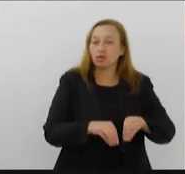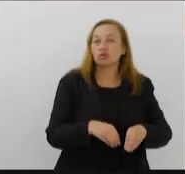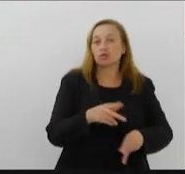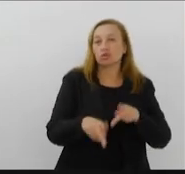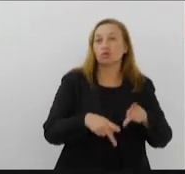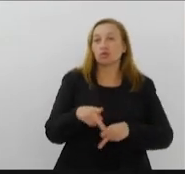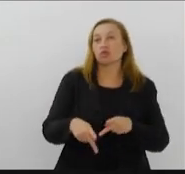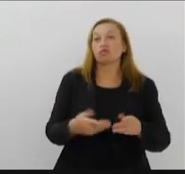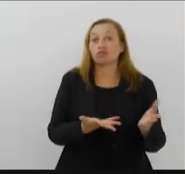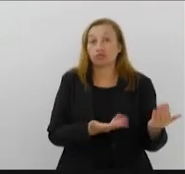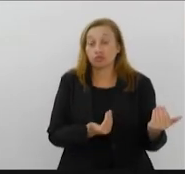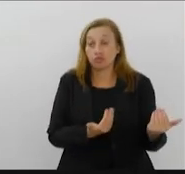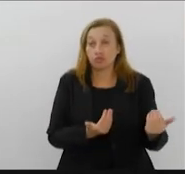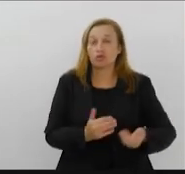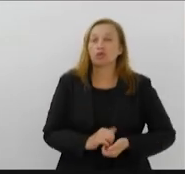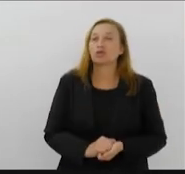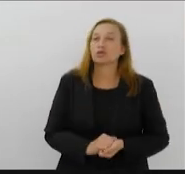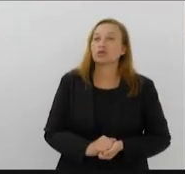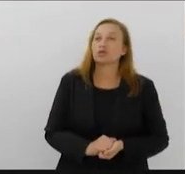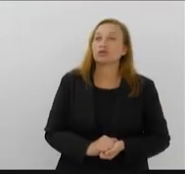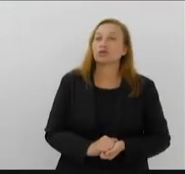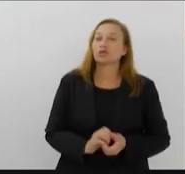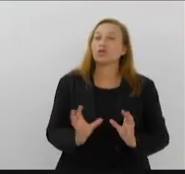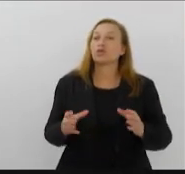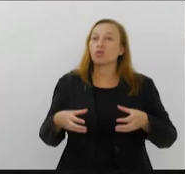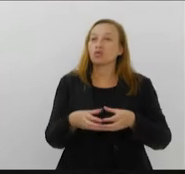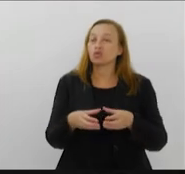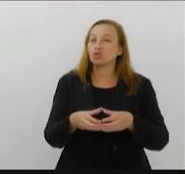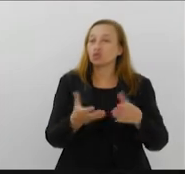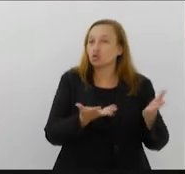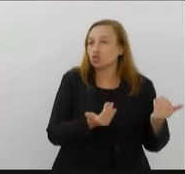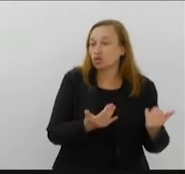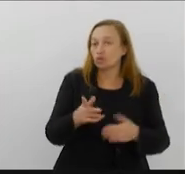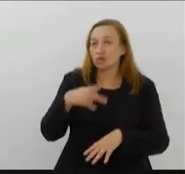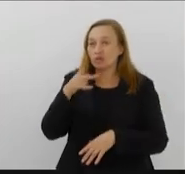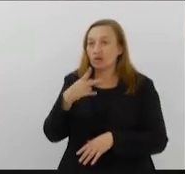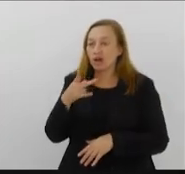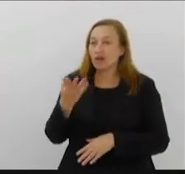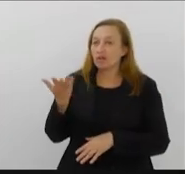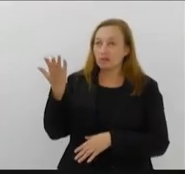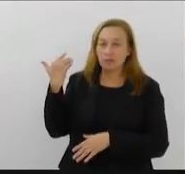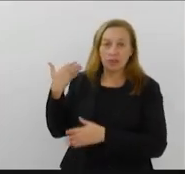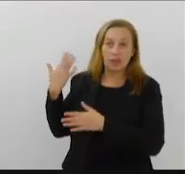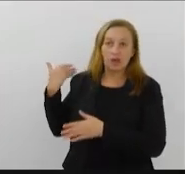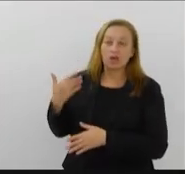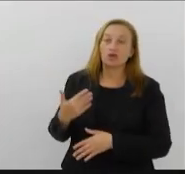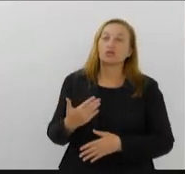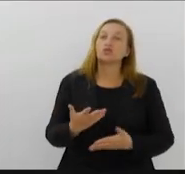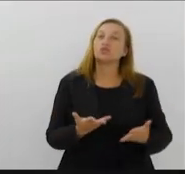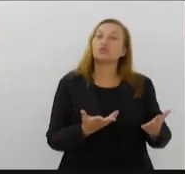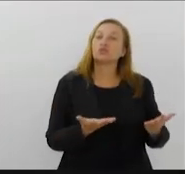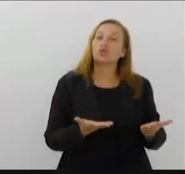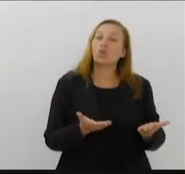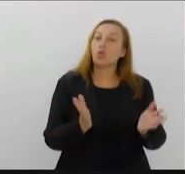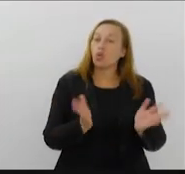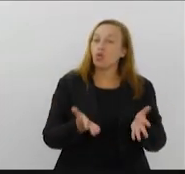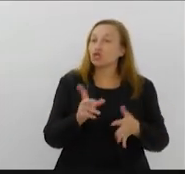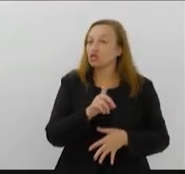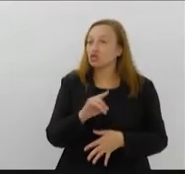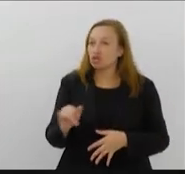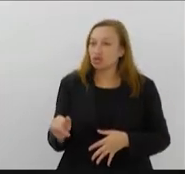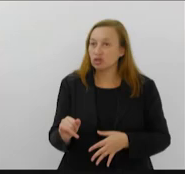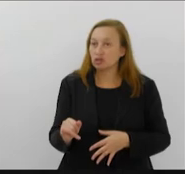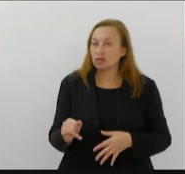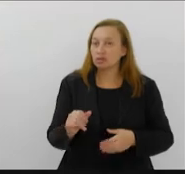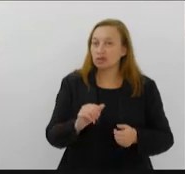jovem e que constitui esse conjunto de jovens que falavam antigamente, né, jovens neném, mas que hoje em dia, de uma maneira talvez